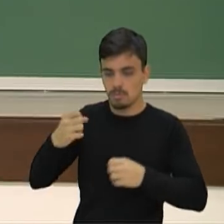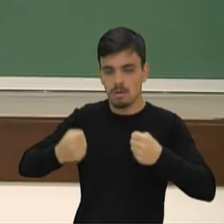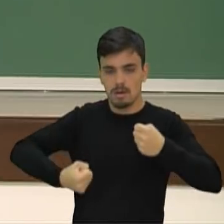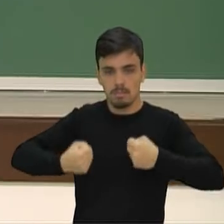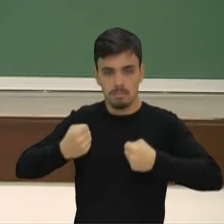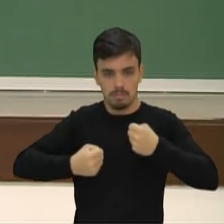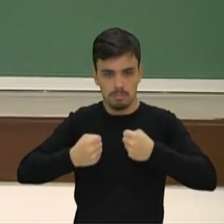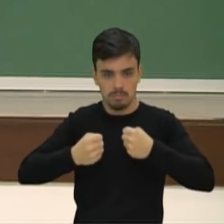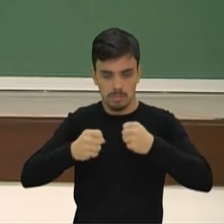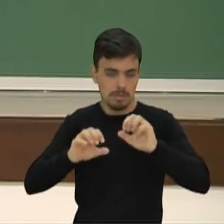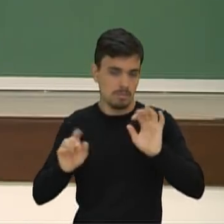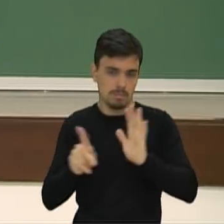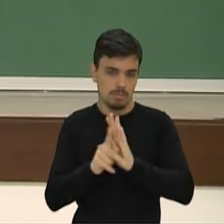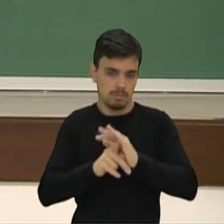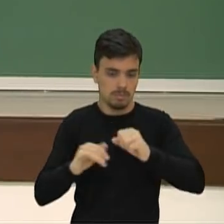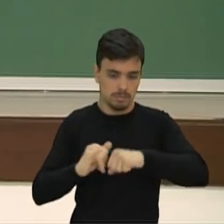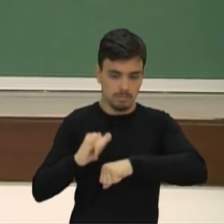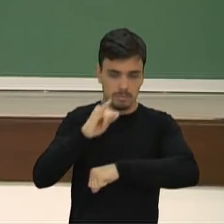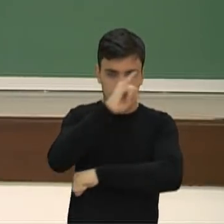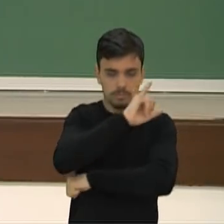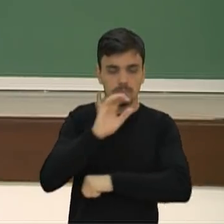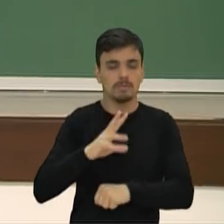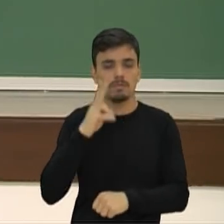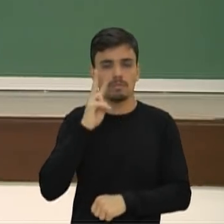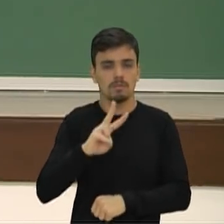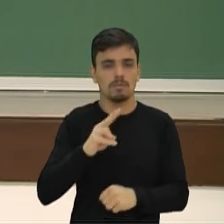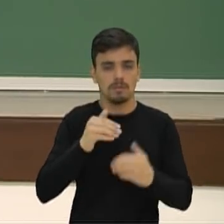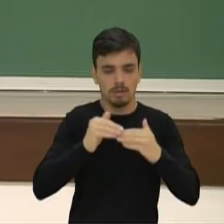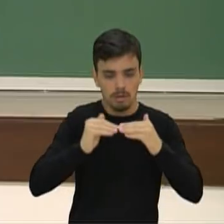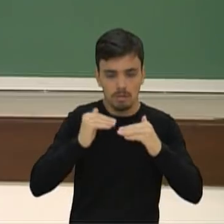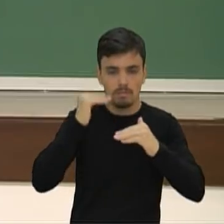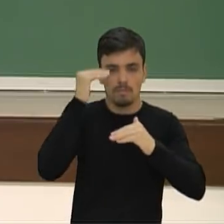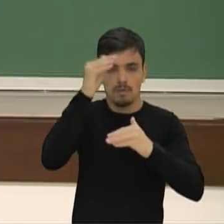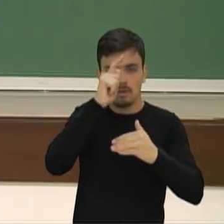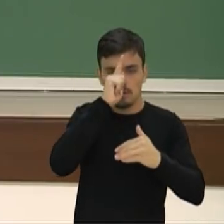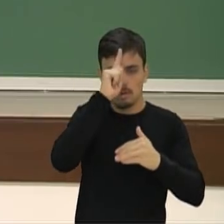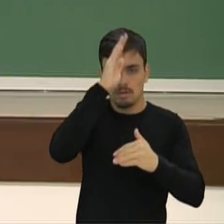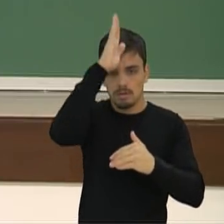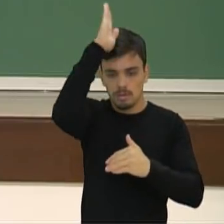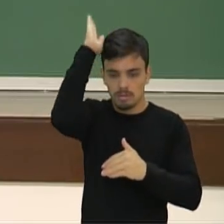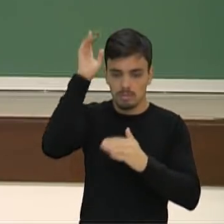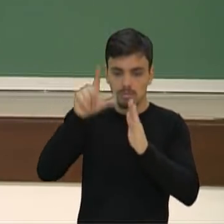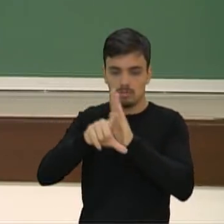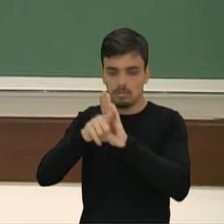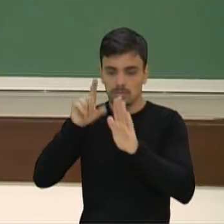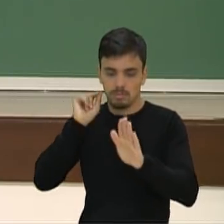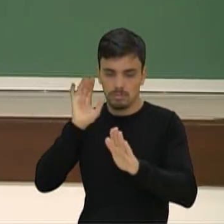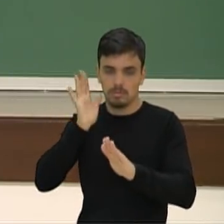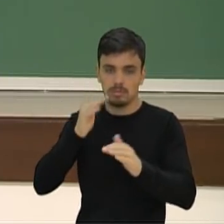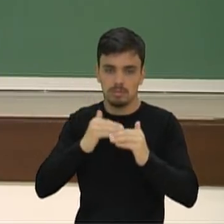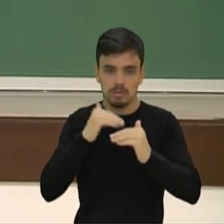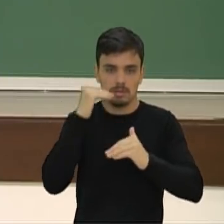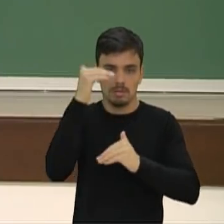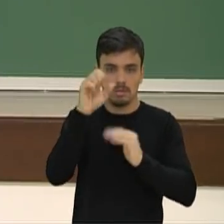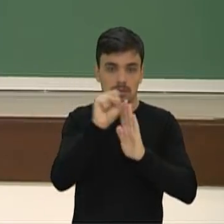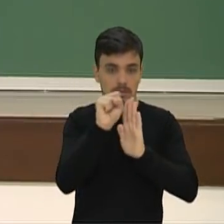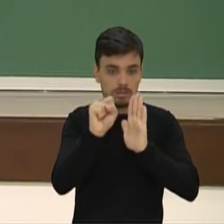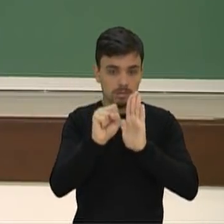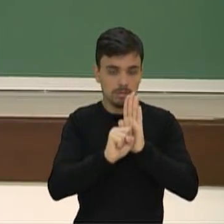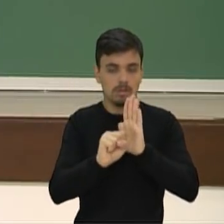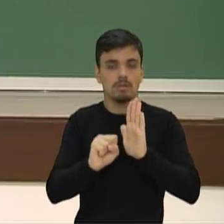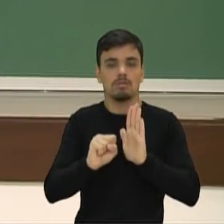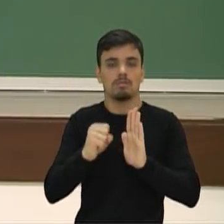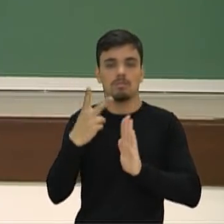conceito que temos, vimos que avançamos da Grécia Antiga, estamos avançando e já estamos no século XX. Então, só